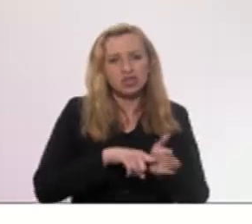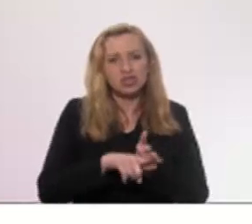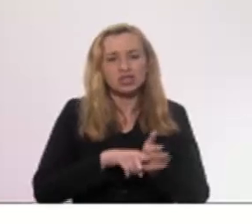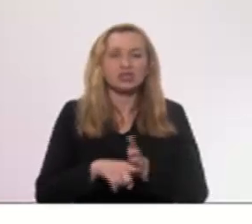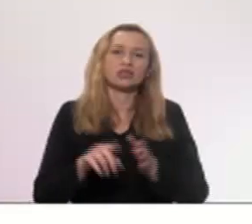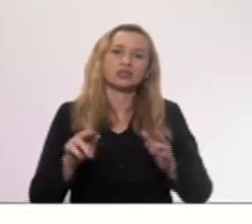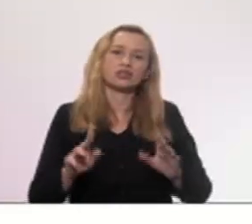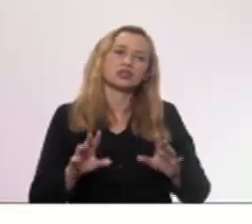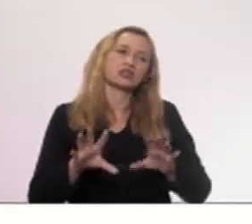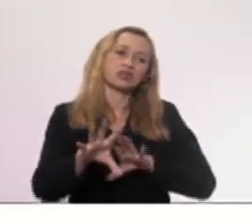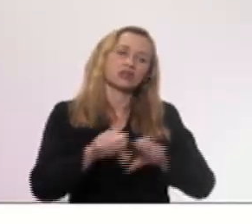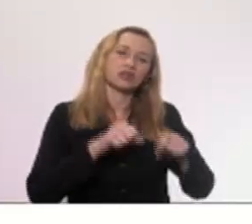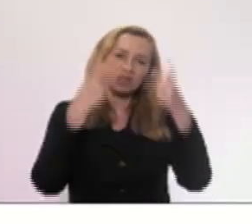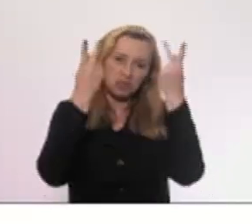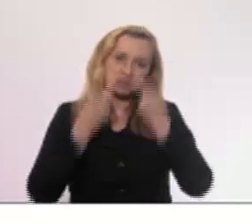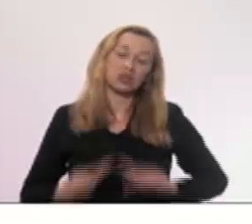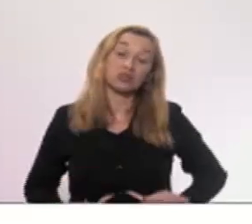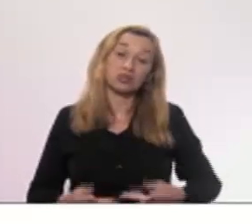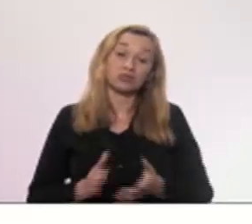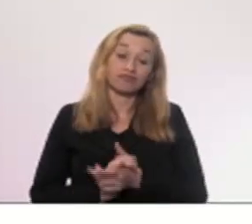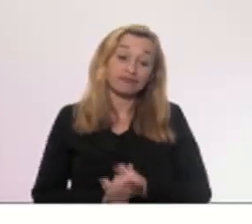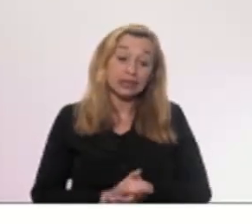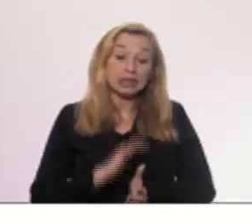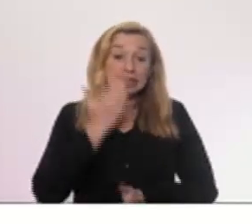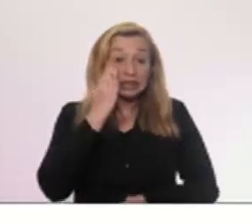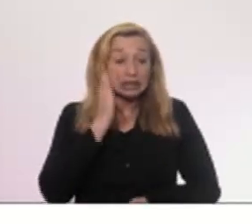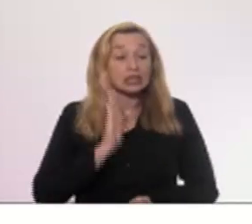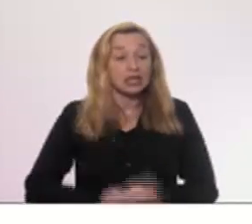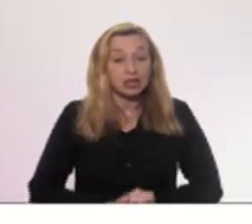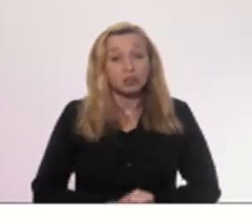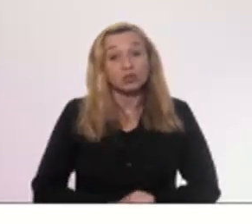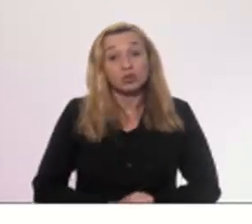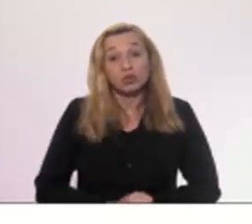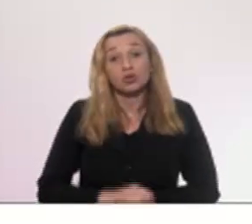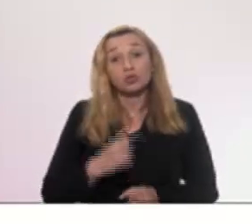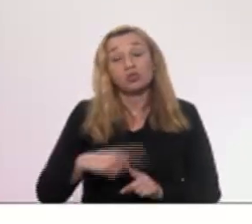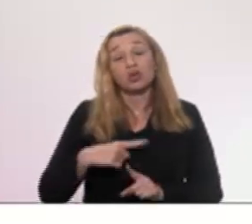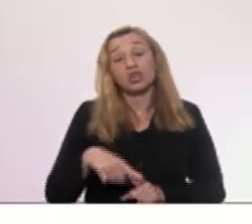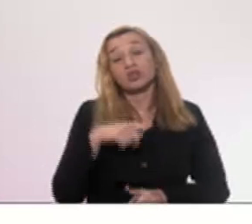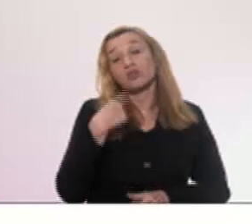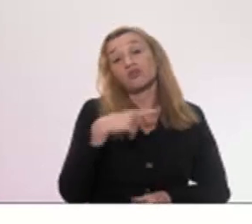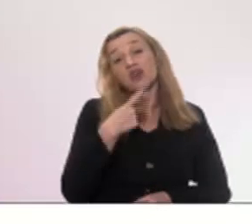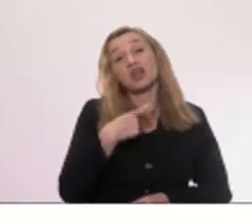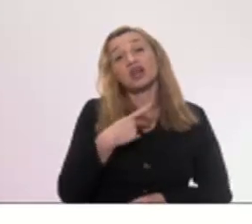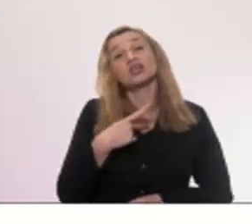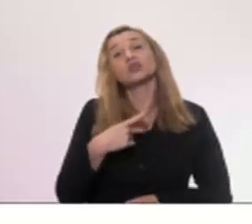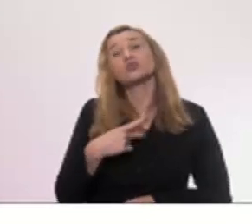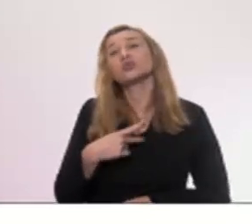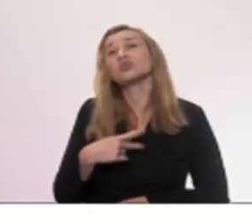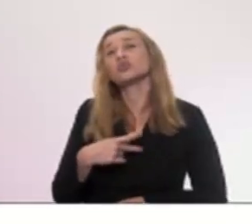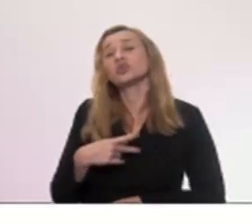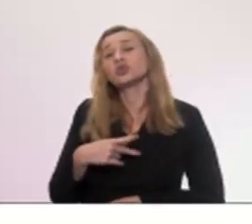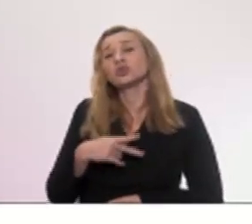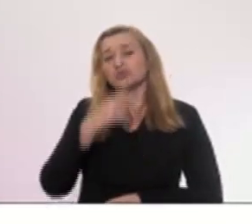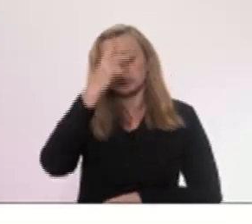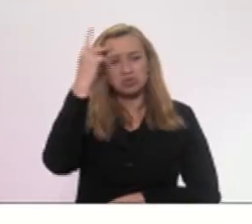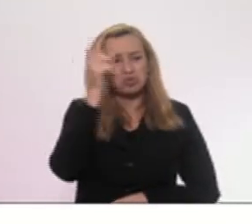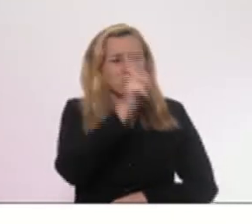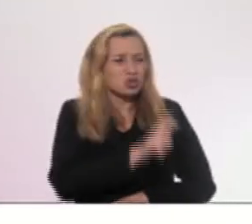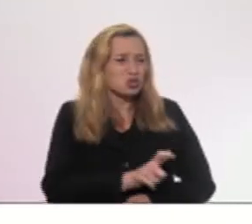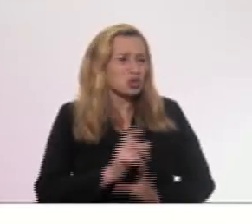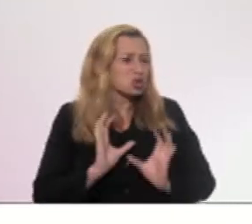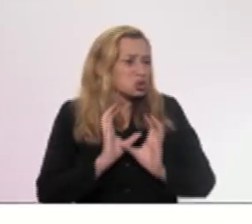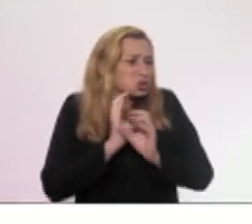formação humana. Isso até se compreende. Se compreende porque estamos falando de um personagem